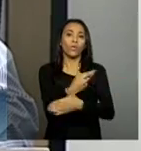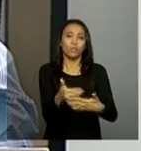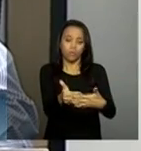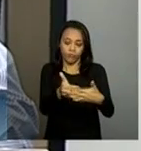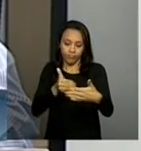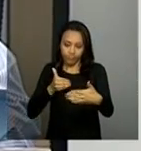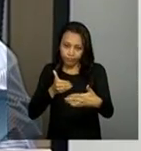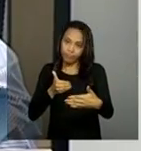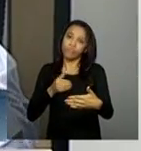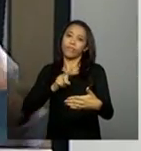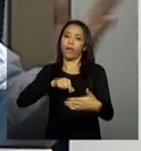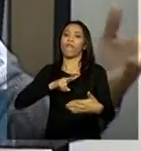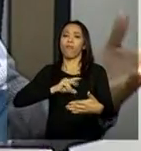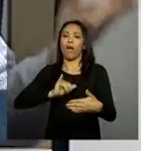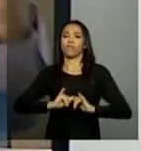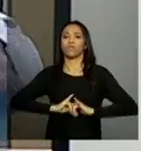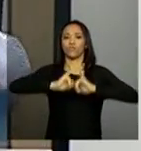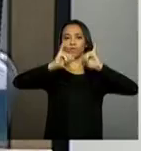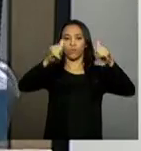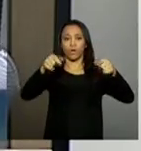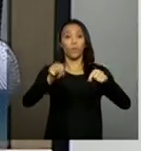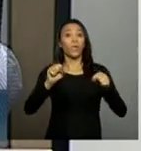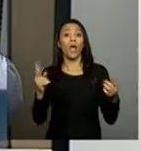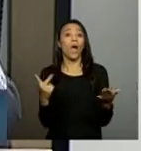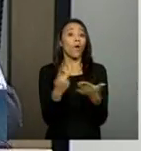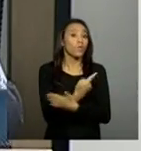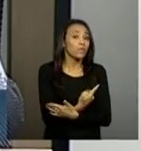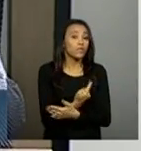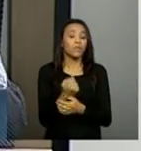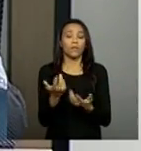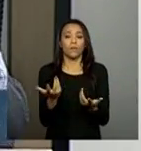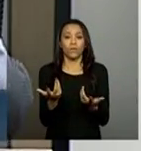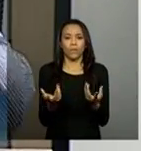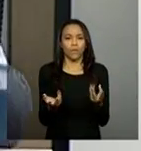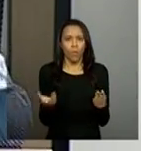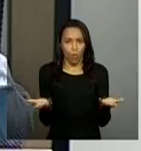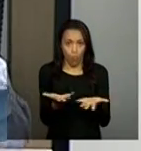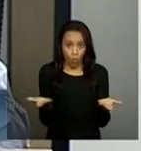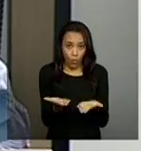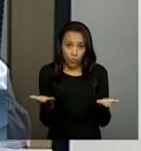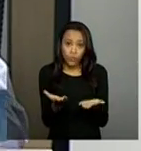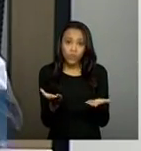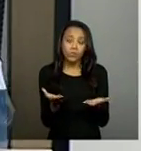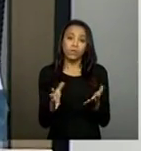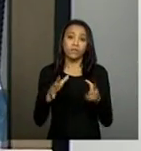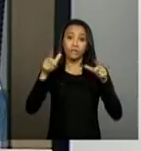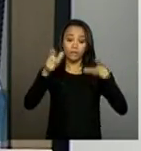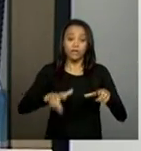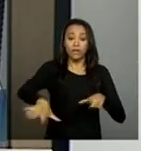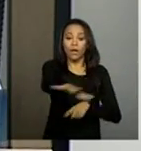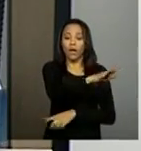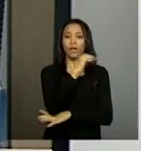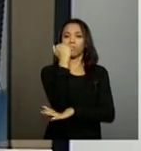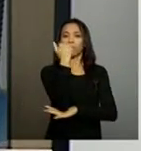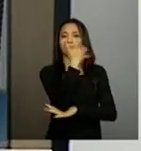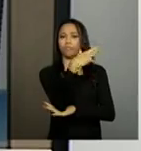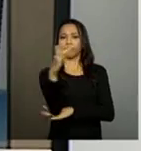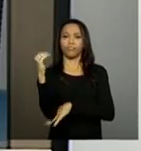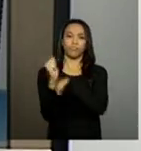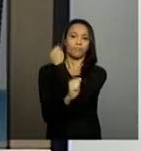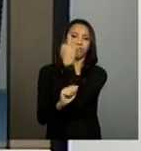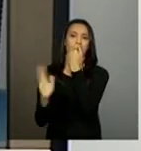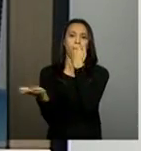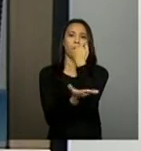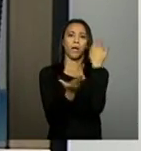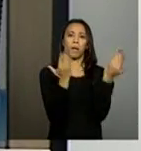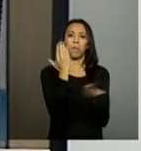taxa de desmatamento, o que aconteceu, qual o estado da arte hoje na região desmatada até 2012. E anuncio aqui